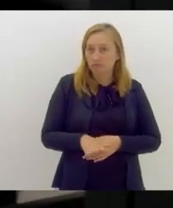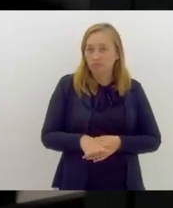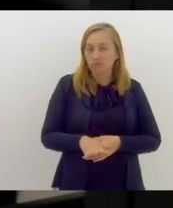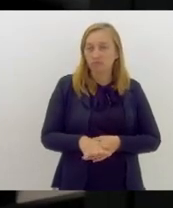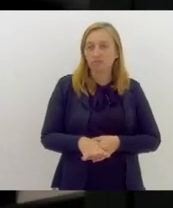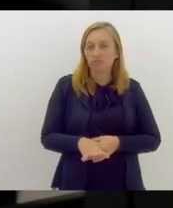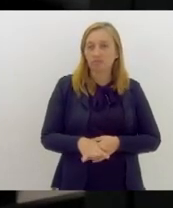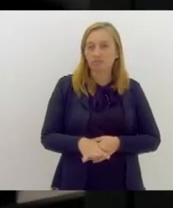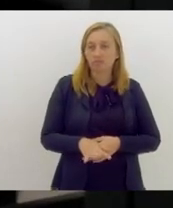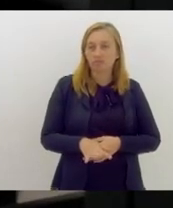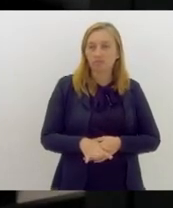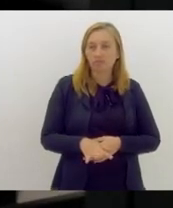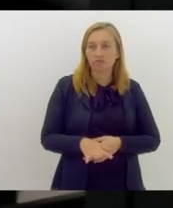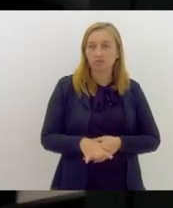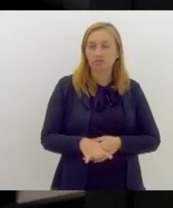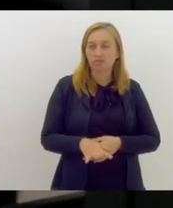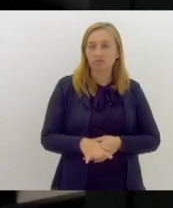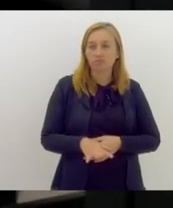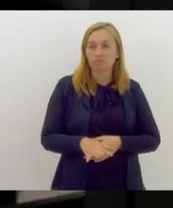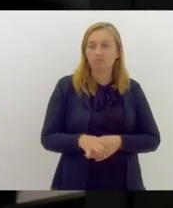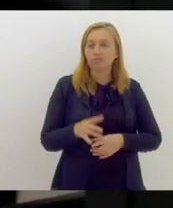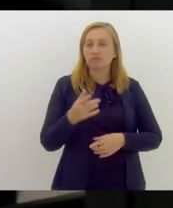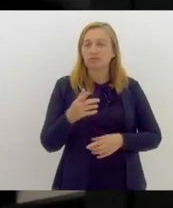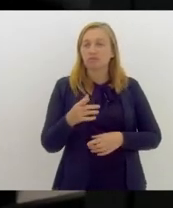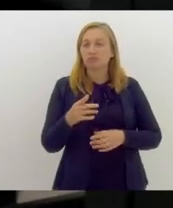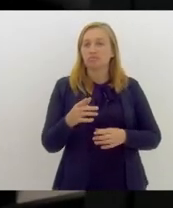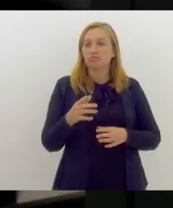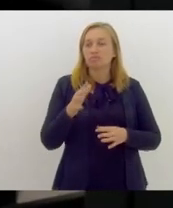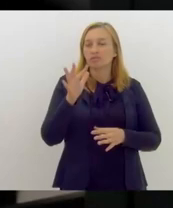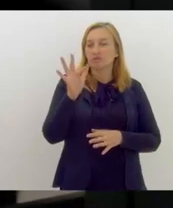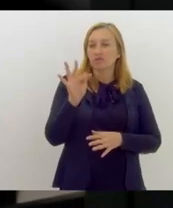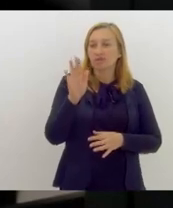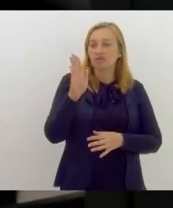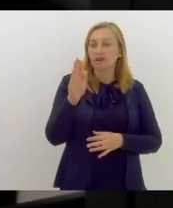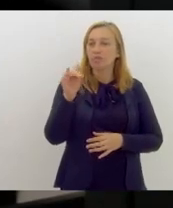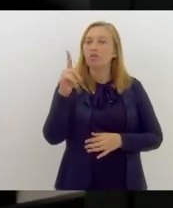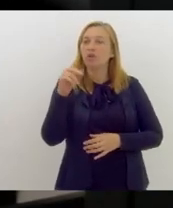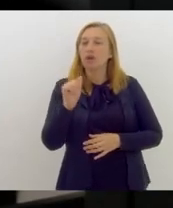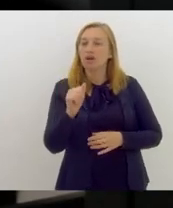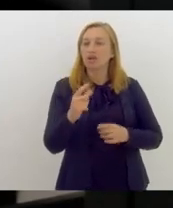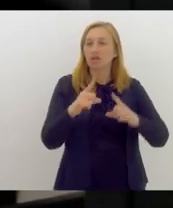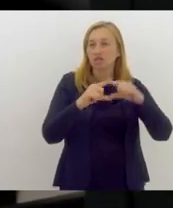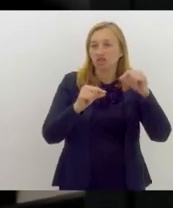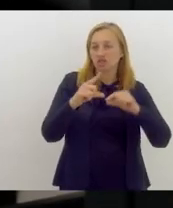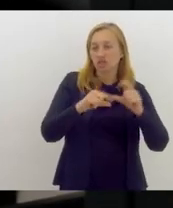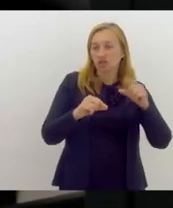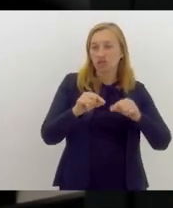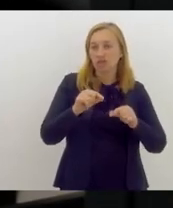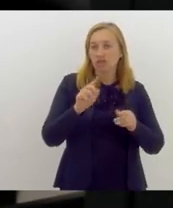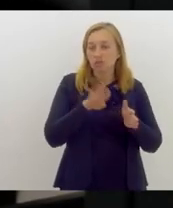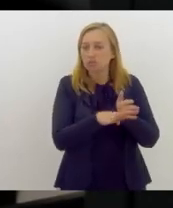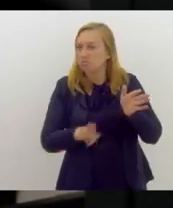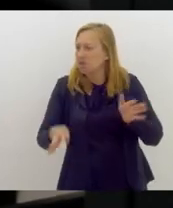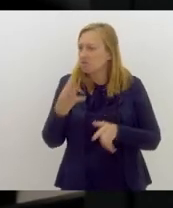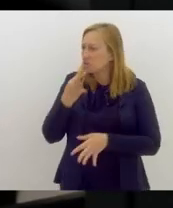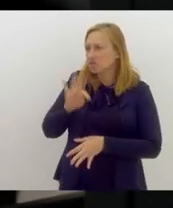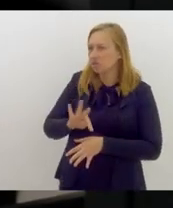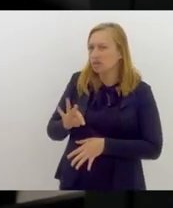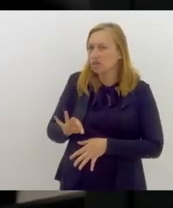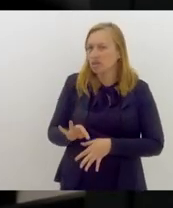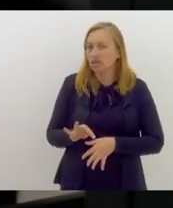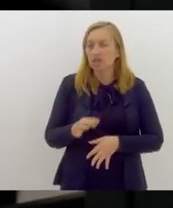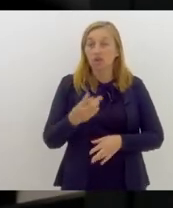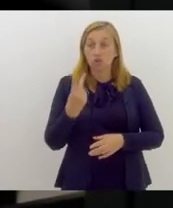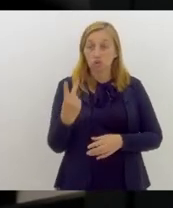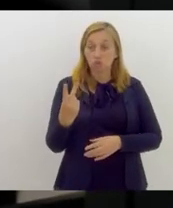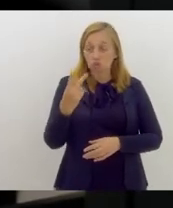a fábula da estrela do mar não sei se é deputada conhece né tinham duas pessoas andando na praia viram uma estrela